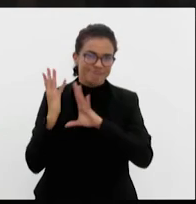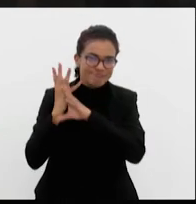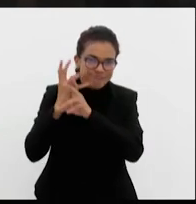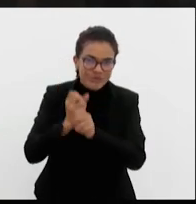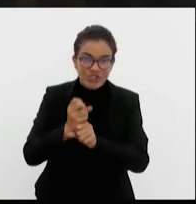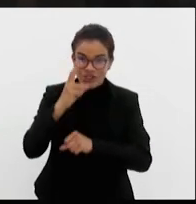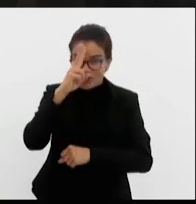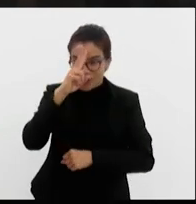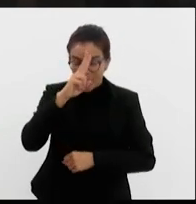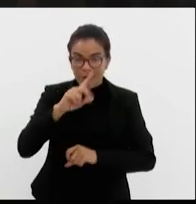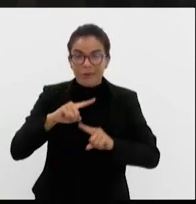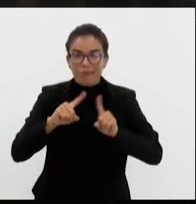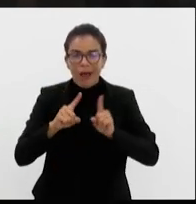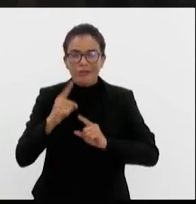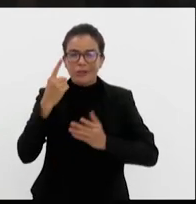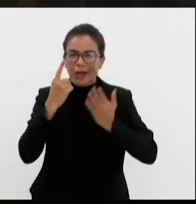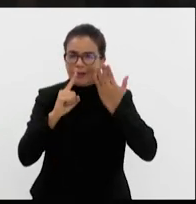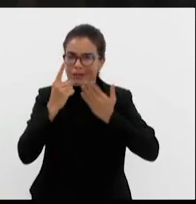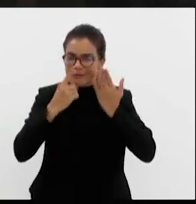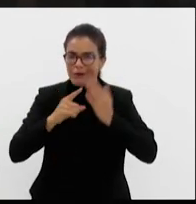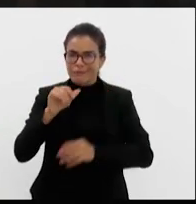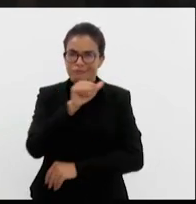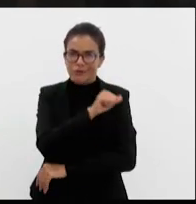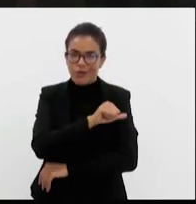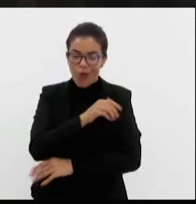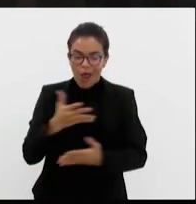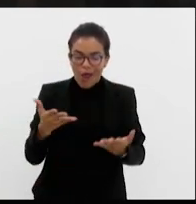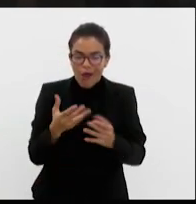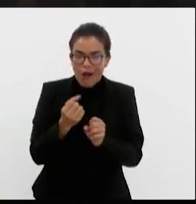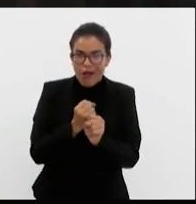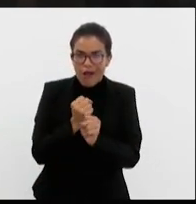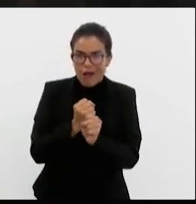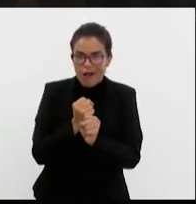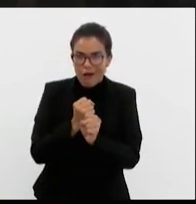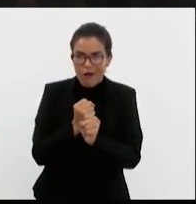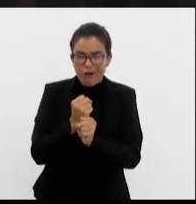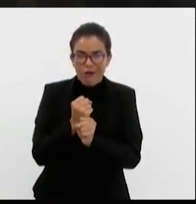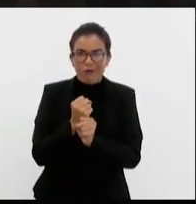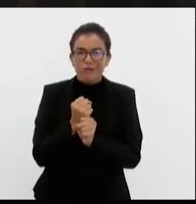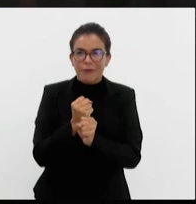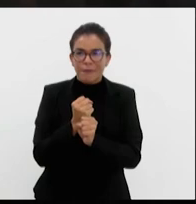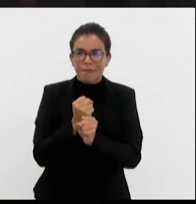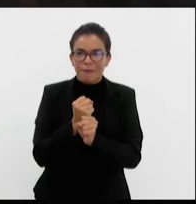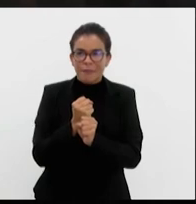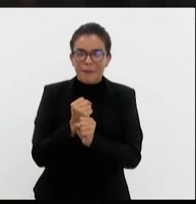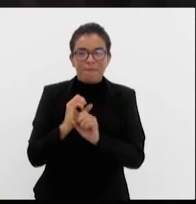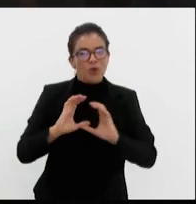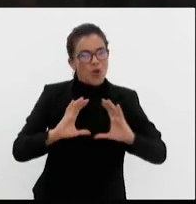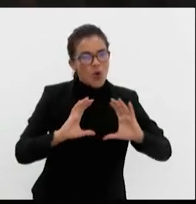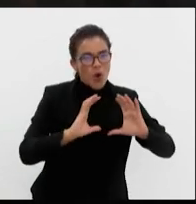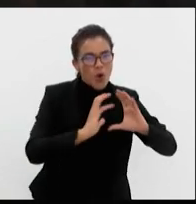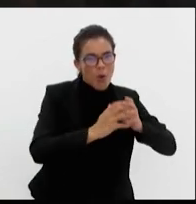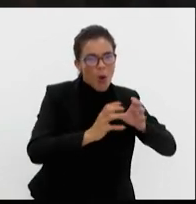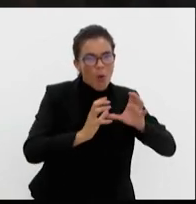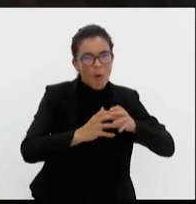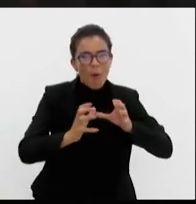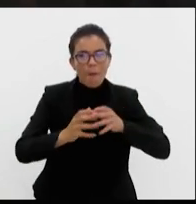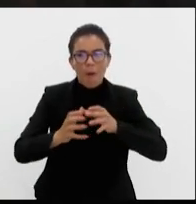os carnavais do Rio de Janeiro, principalmente desse ano, pululam de blocos